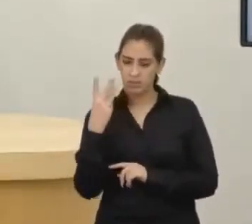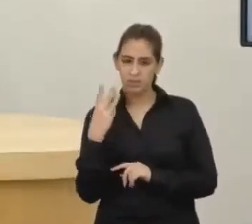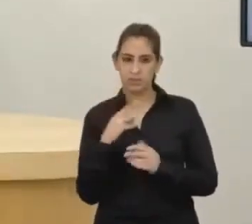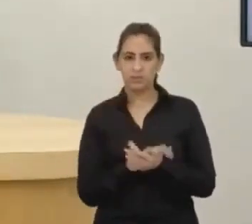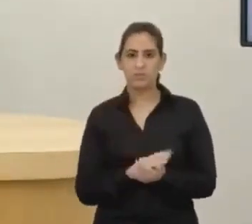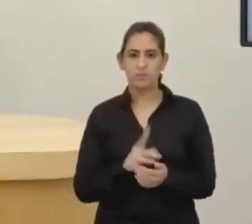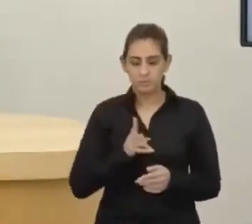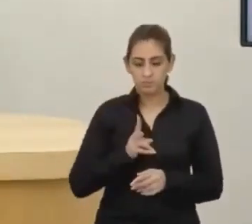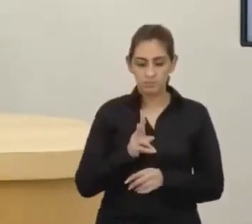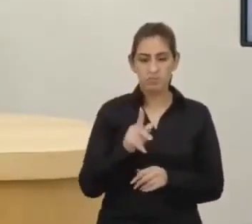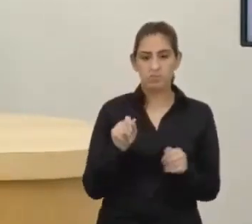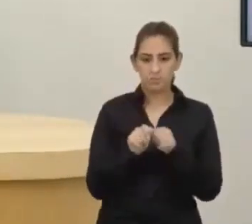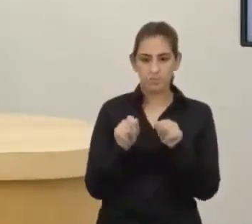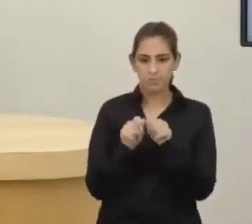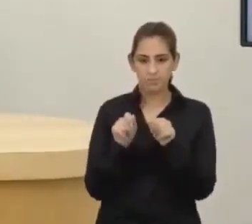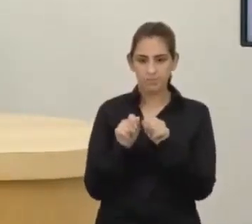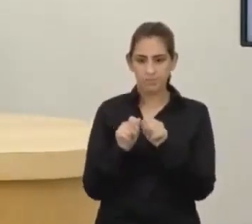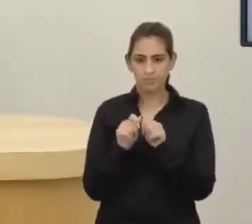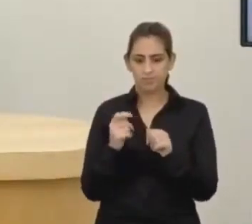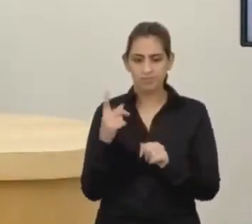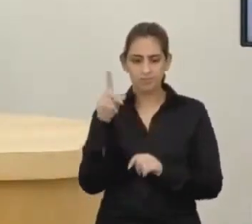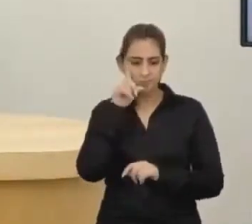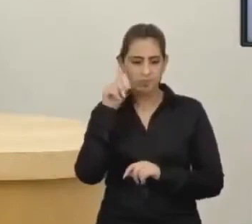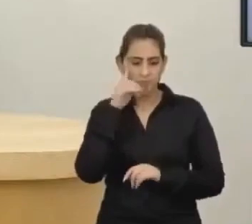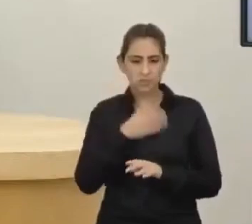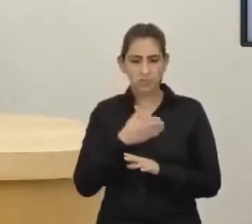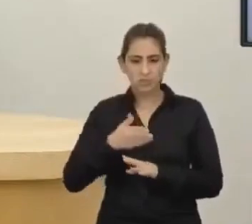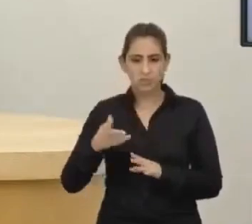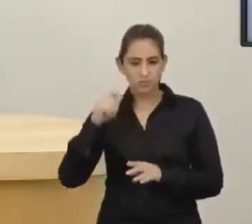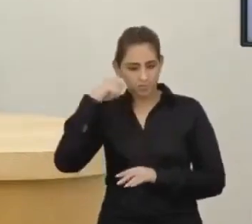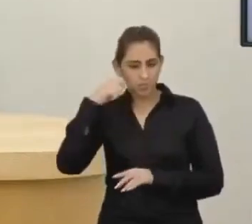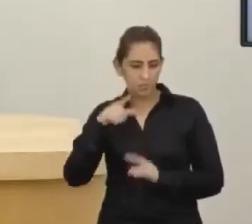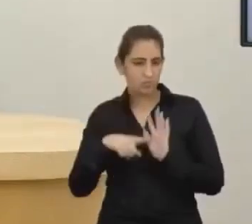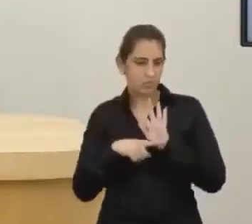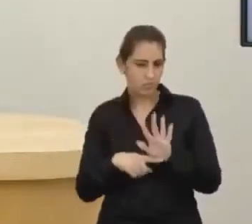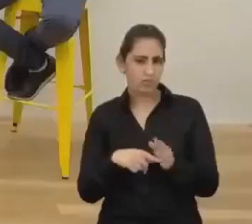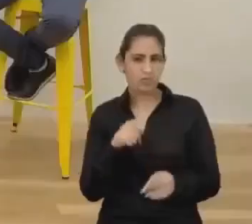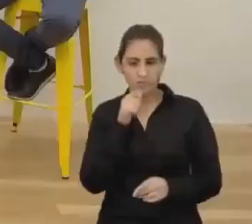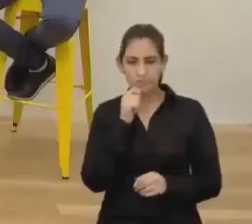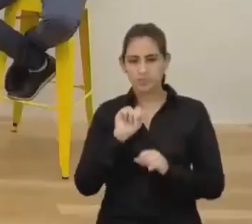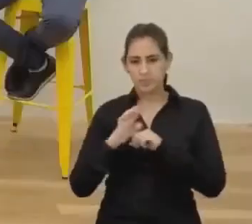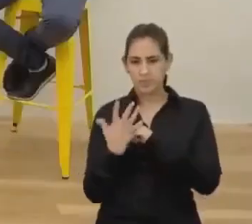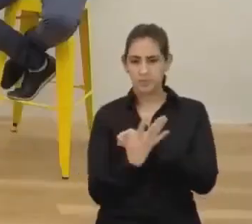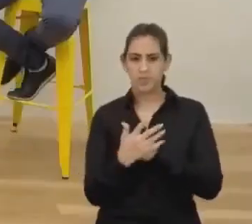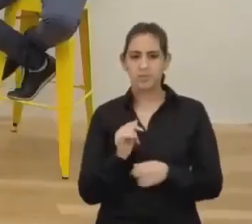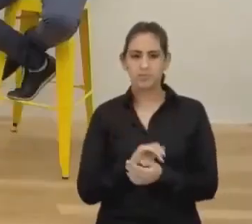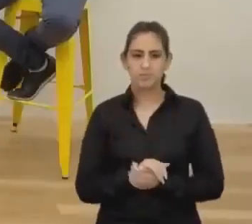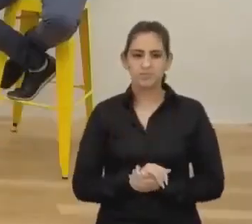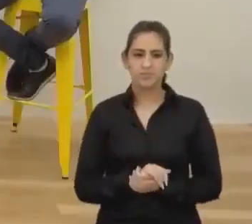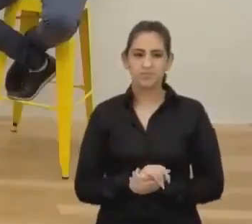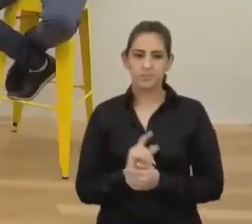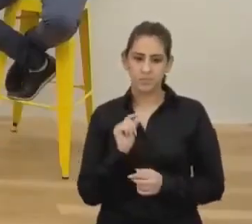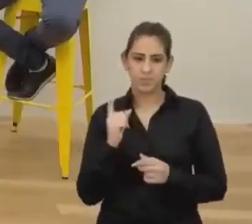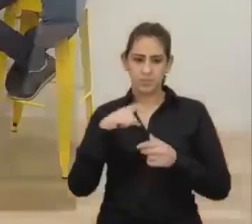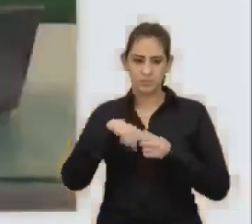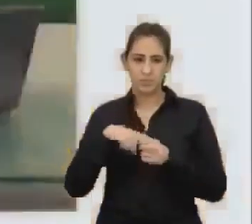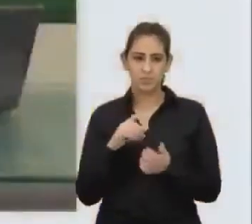que ainda faz parte do nosso co e principalmente nessa questão aí da pandemia daqui a pouco a gente volta